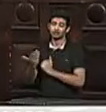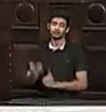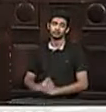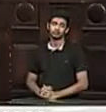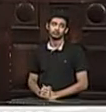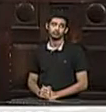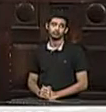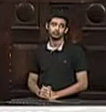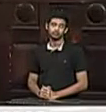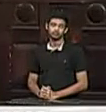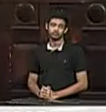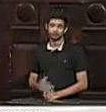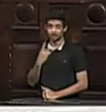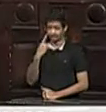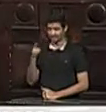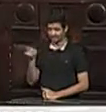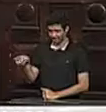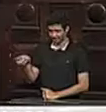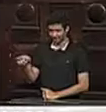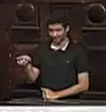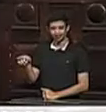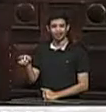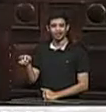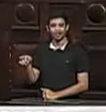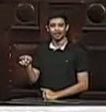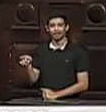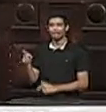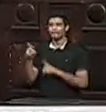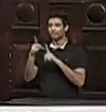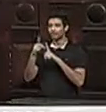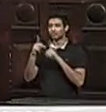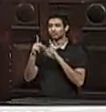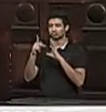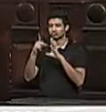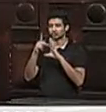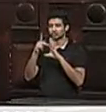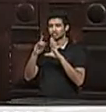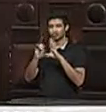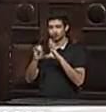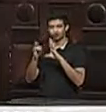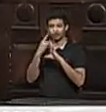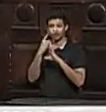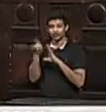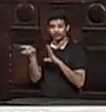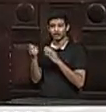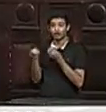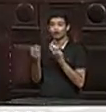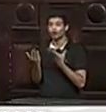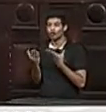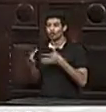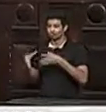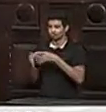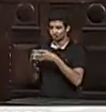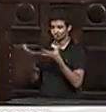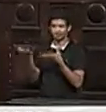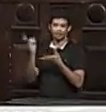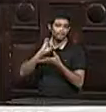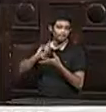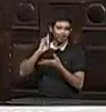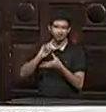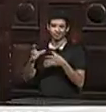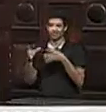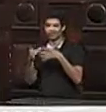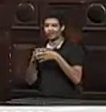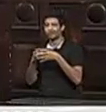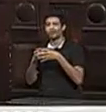para que o Poder Executivo possa, em parceria com os clubes de subúrbio, os clubes da Baixada, os clubes do Norte e